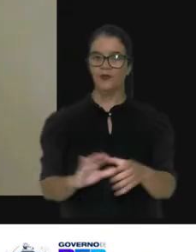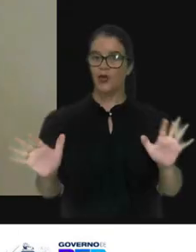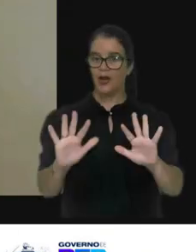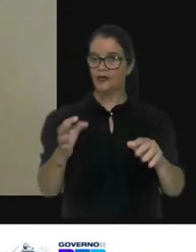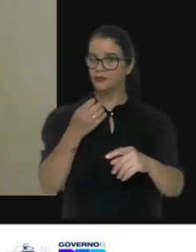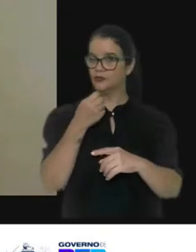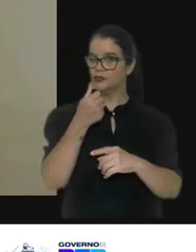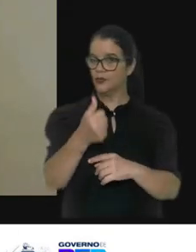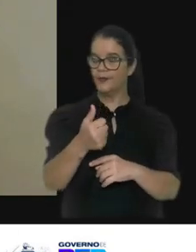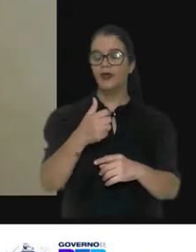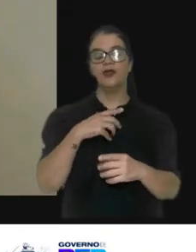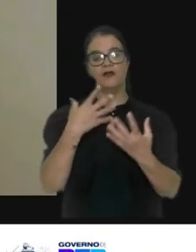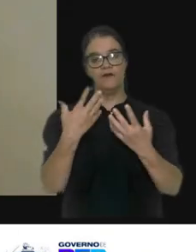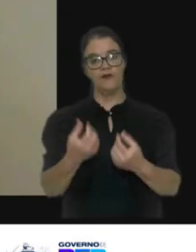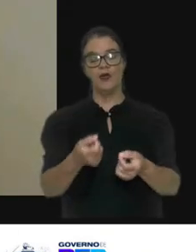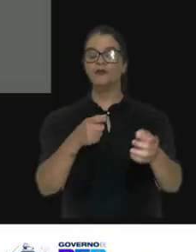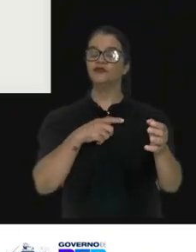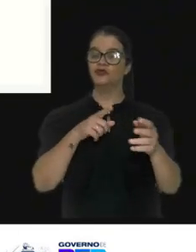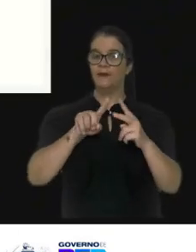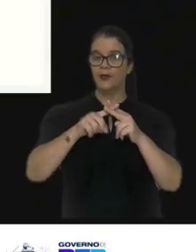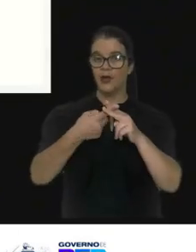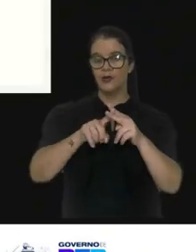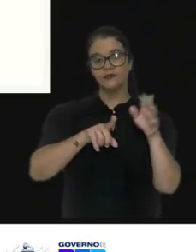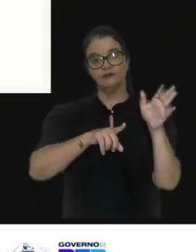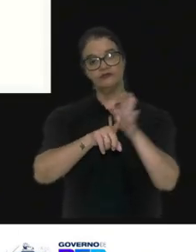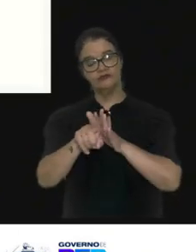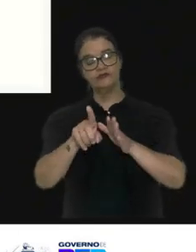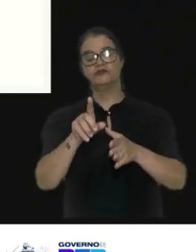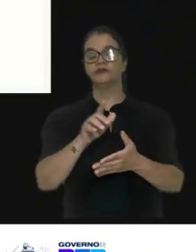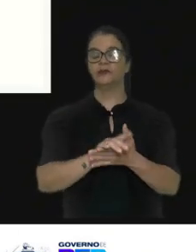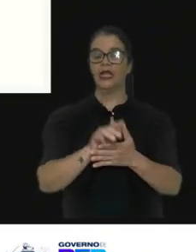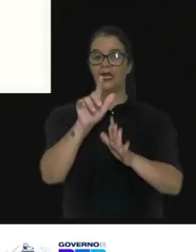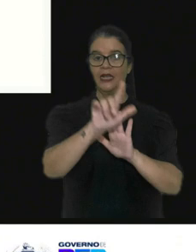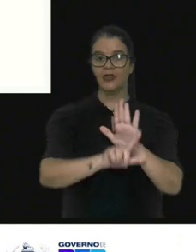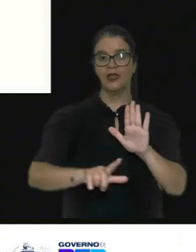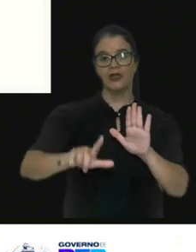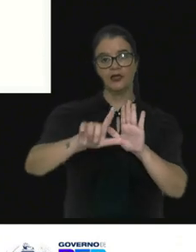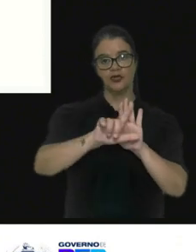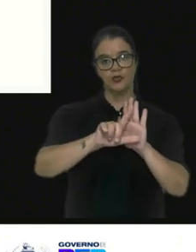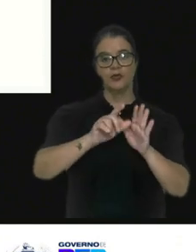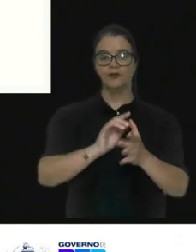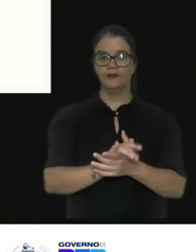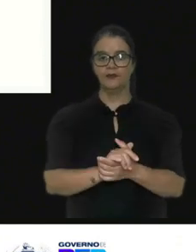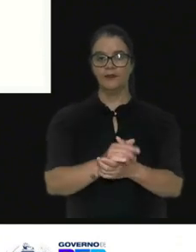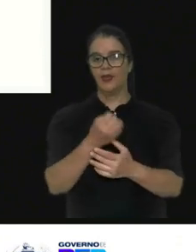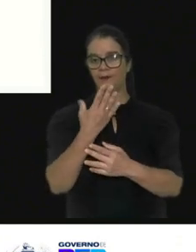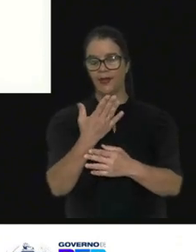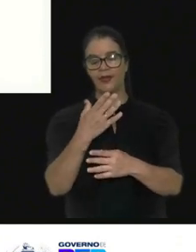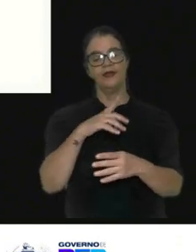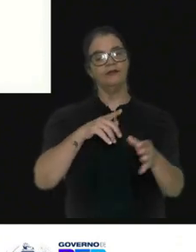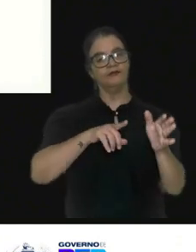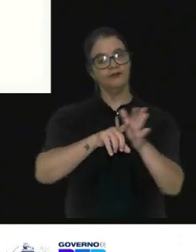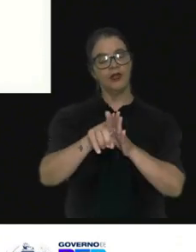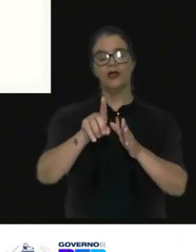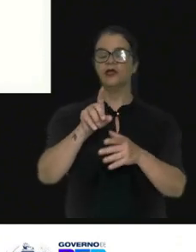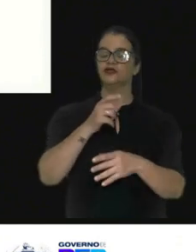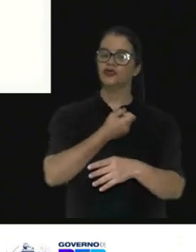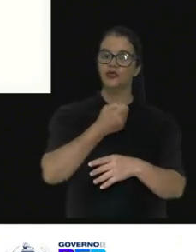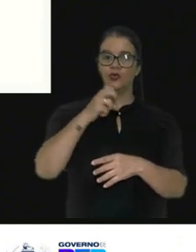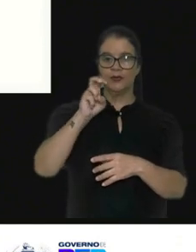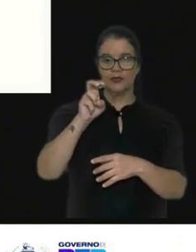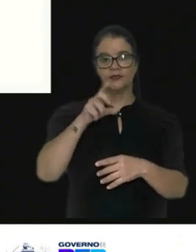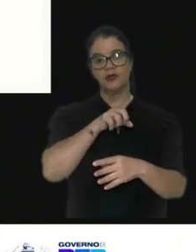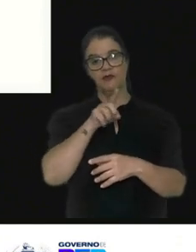Olá, tudo bem? Vamos para a correção das questões de literatura. Bem, na questão de número